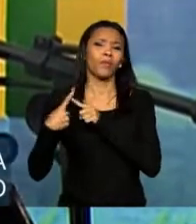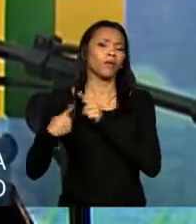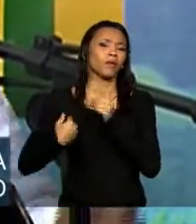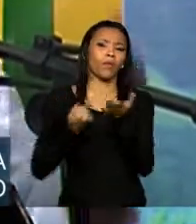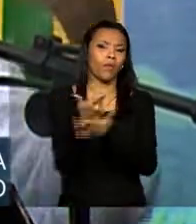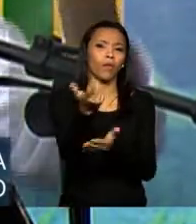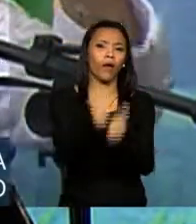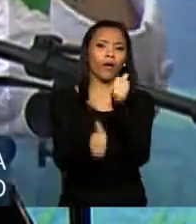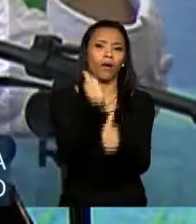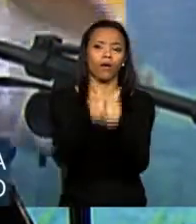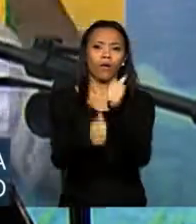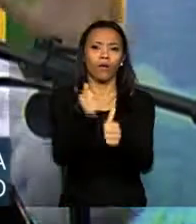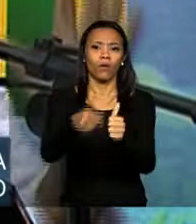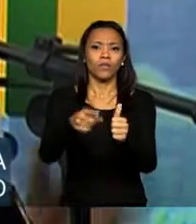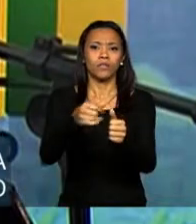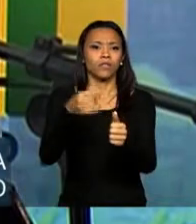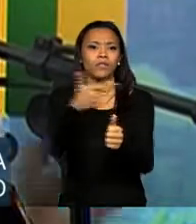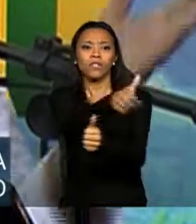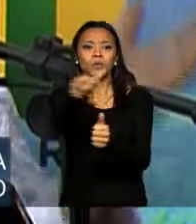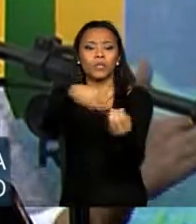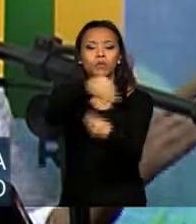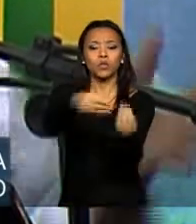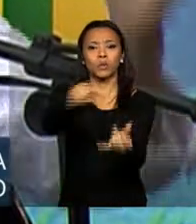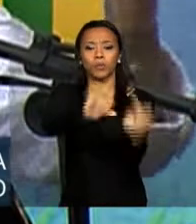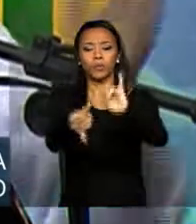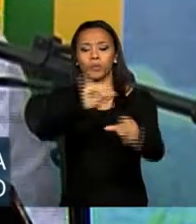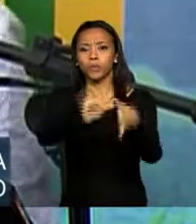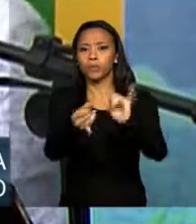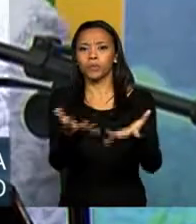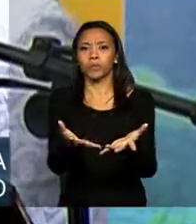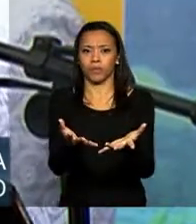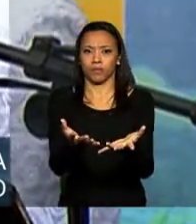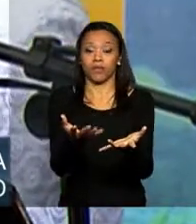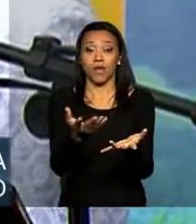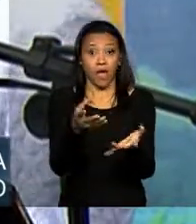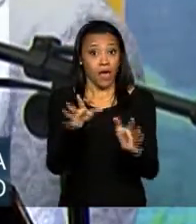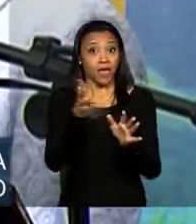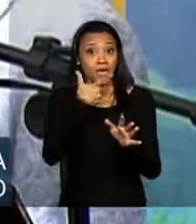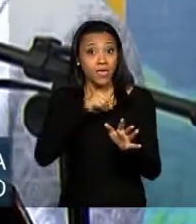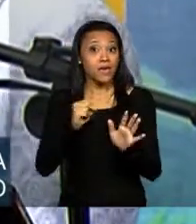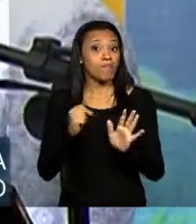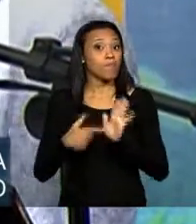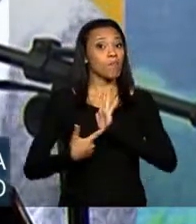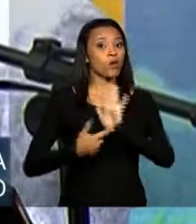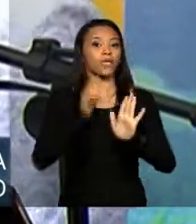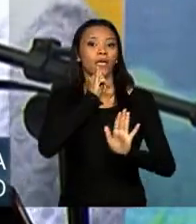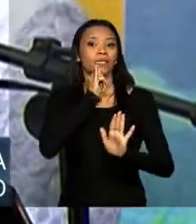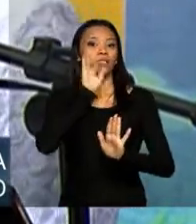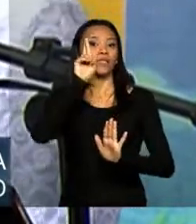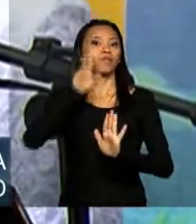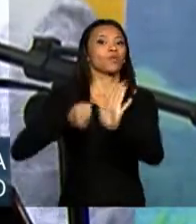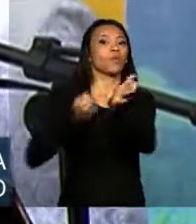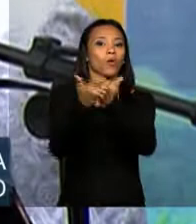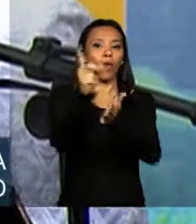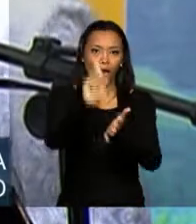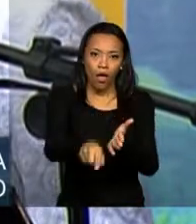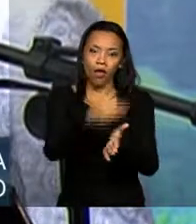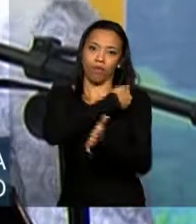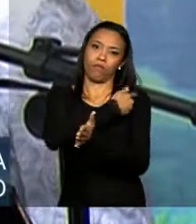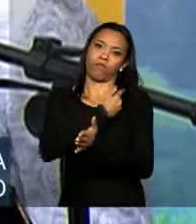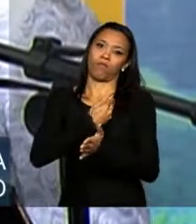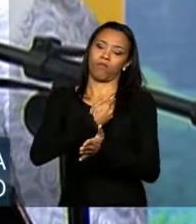arroz Ecológico porque o quem dá o exemplo o governo governo não tá dando o exemplo nós iremos comprar